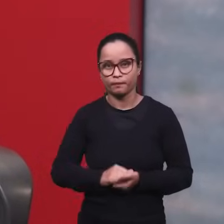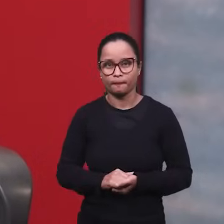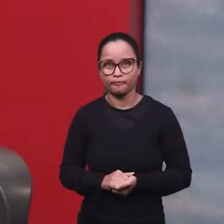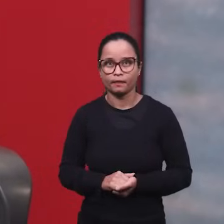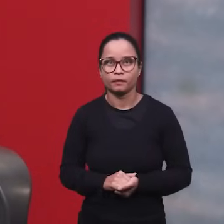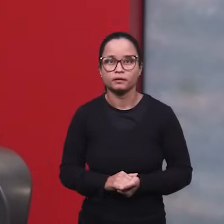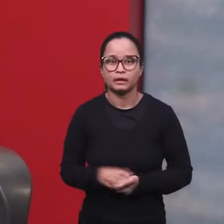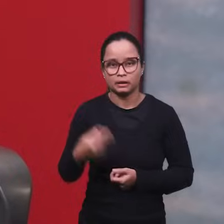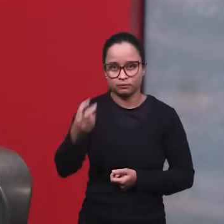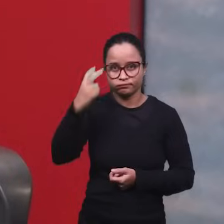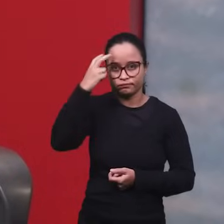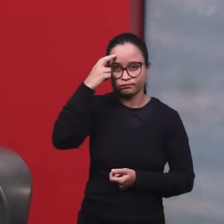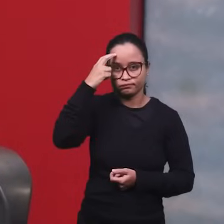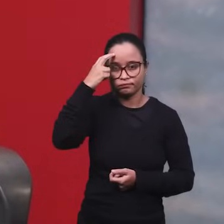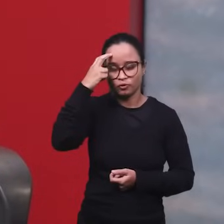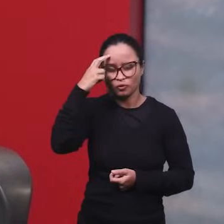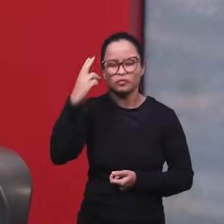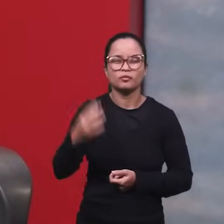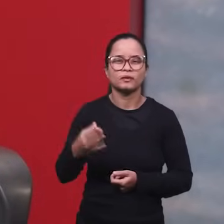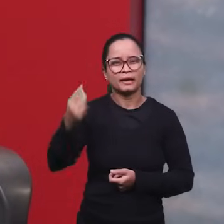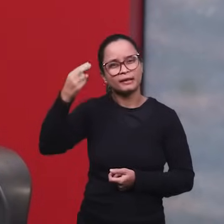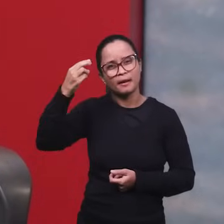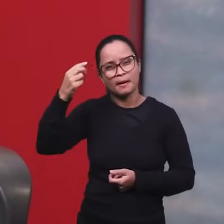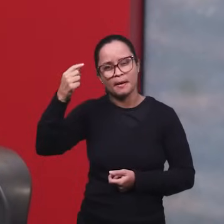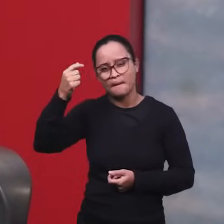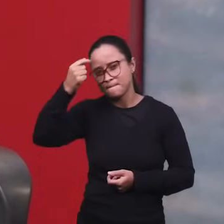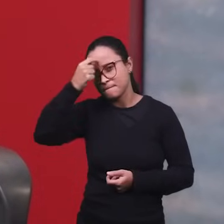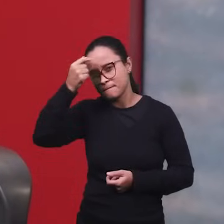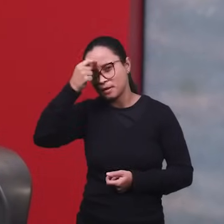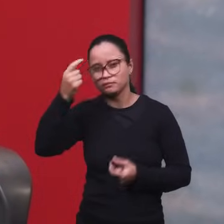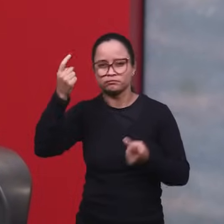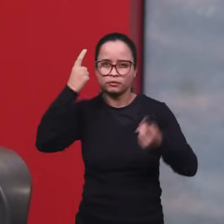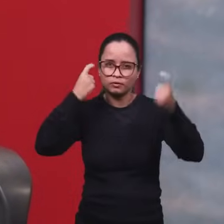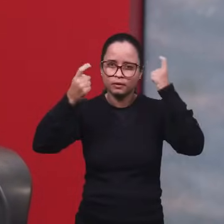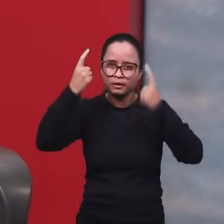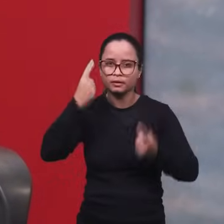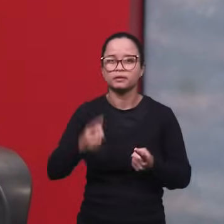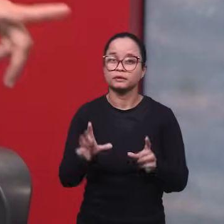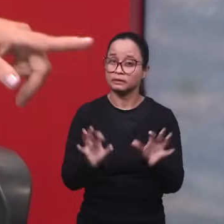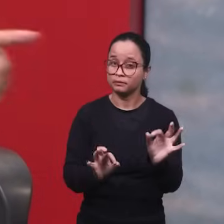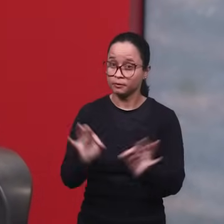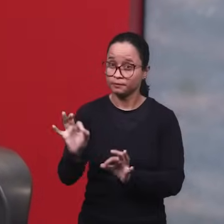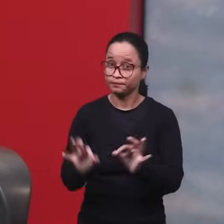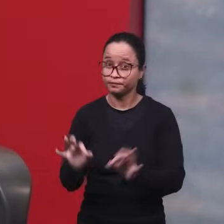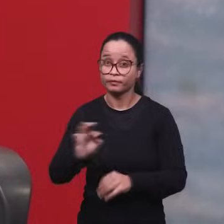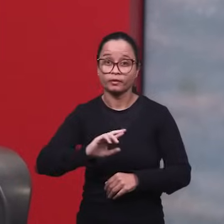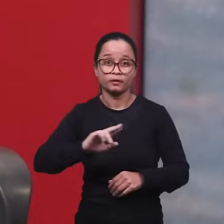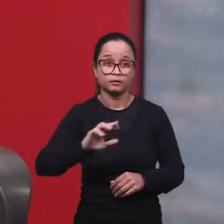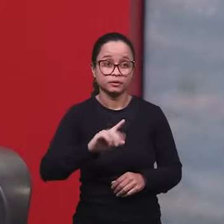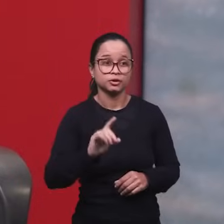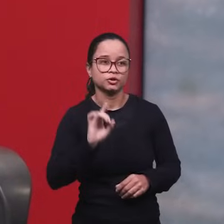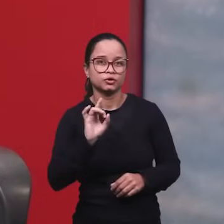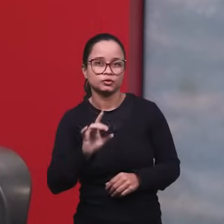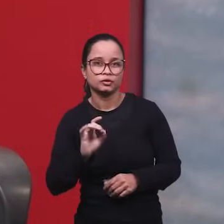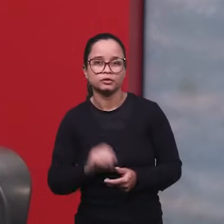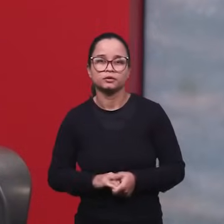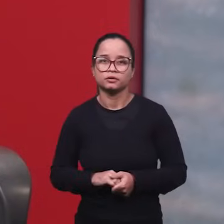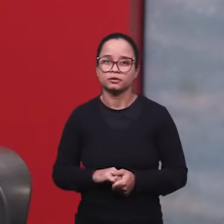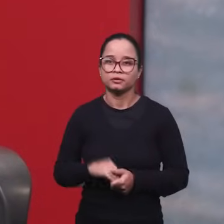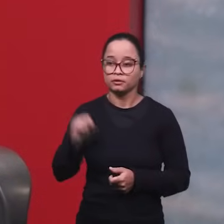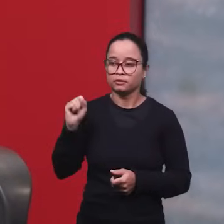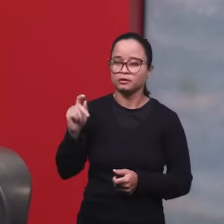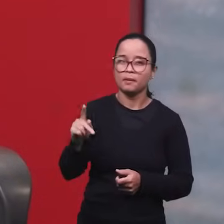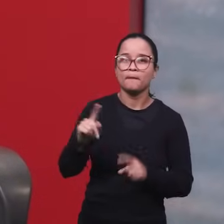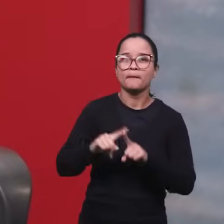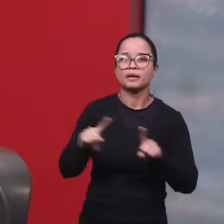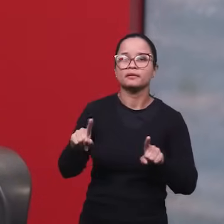ter essa cultura, essa mentalidade, né? E se preocupar em se preparar. E como nós dissemos, não só para a previdência